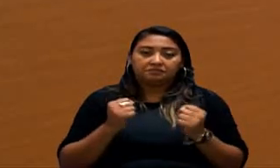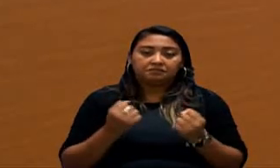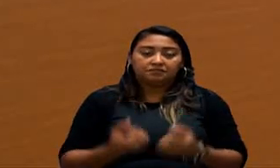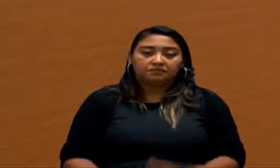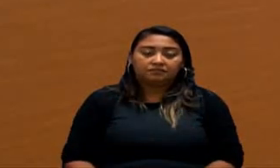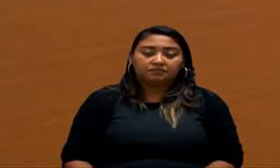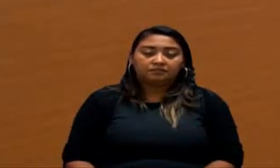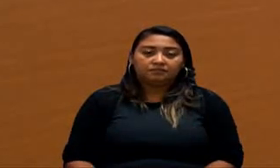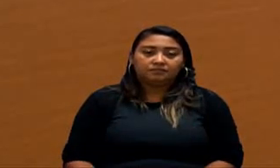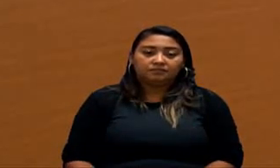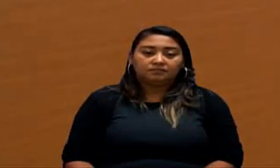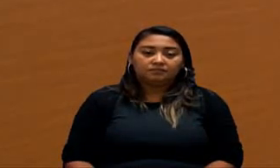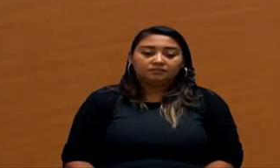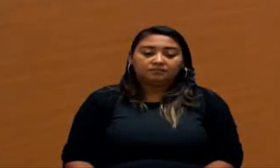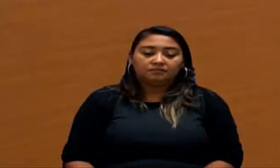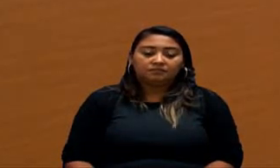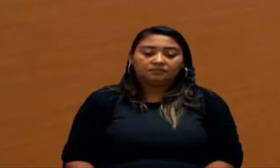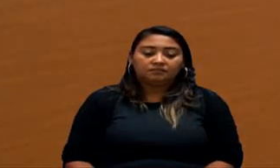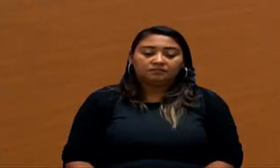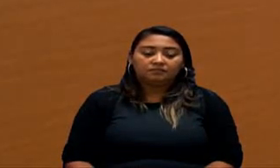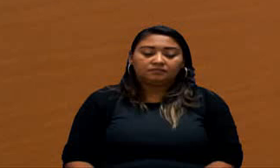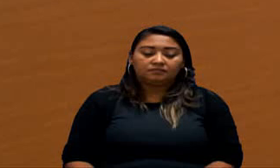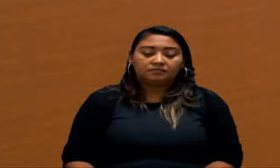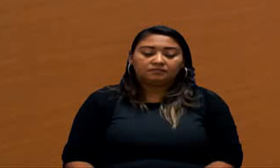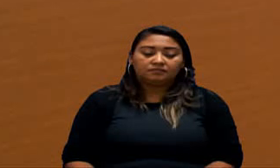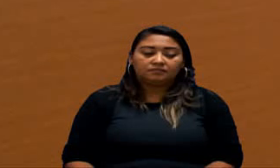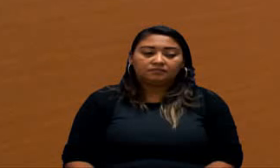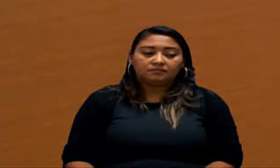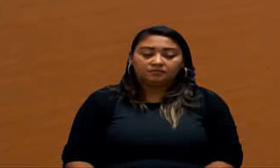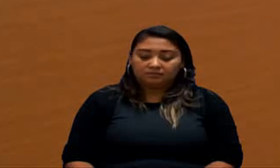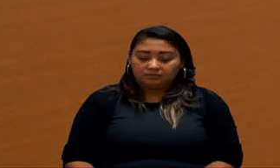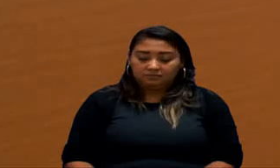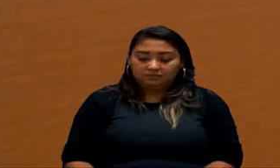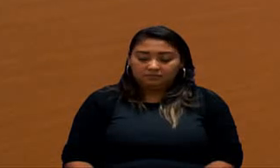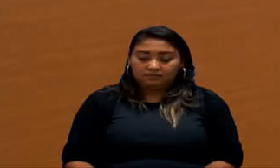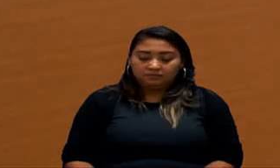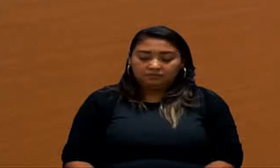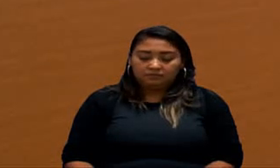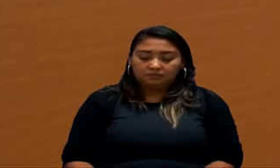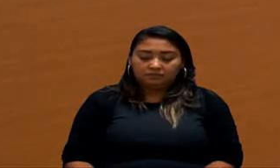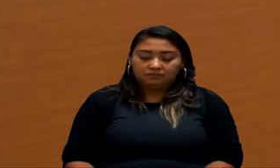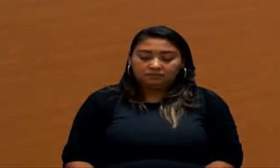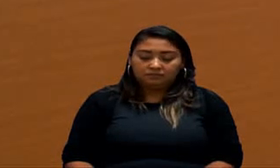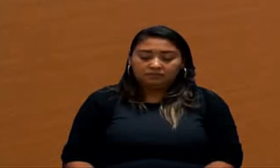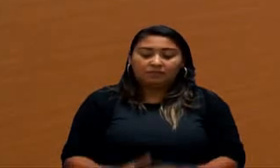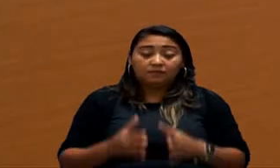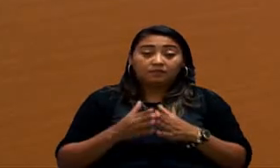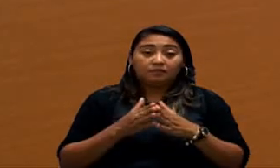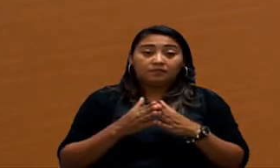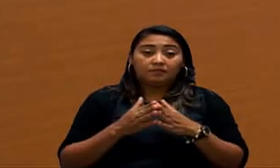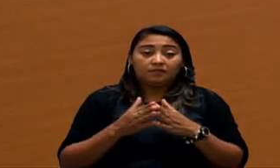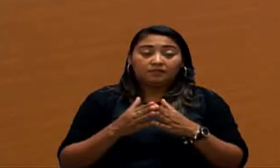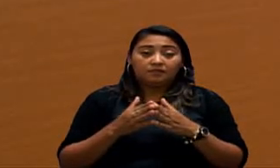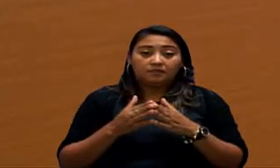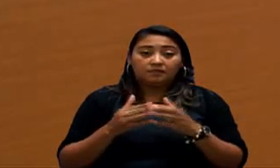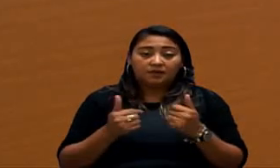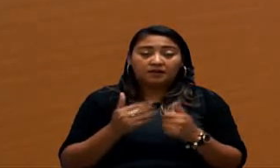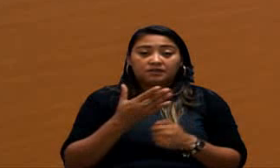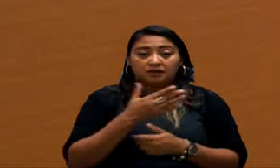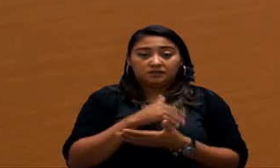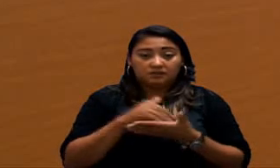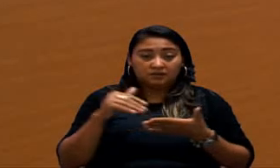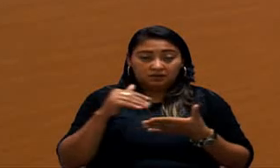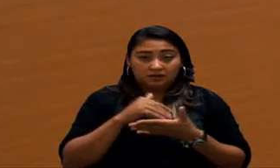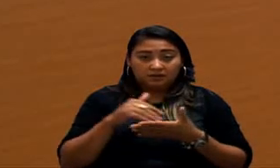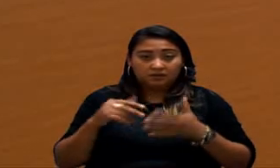Só abrir o microfone. Presidente. Só peraí. Só peço ao secretário,